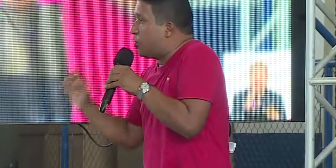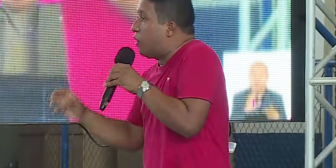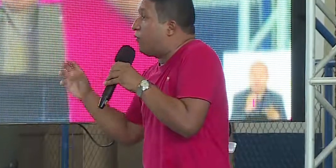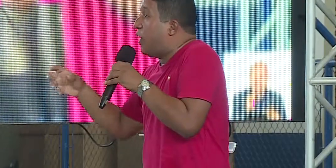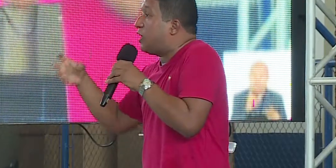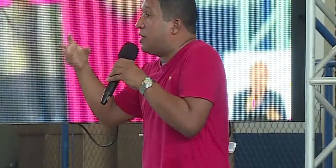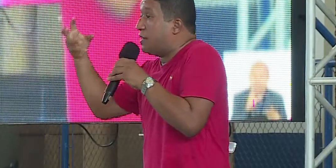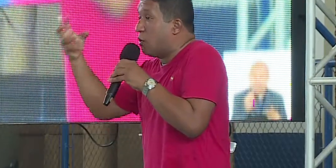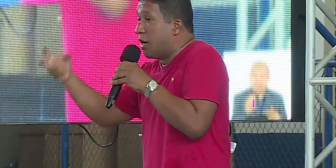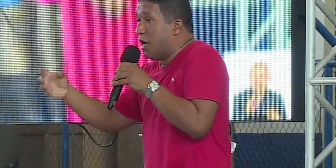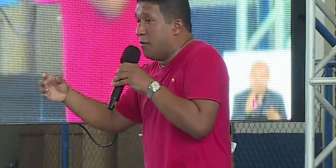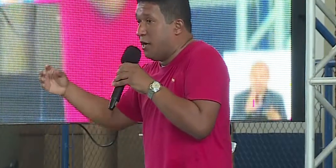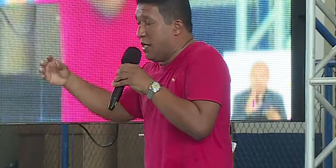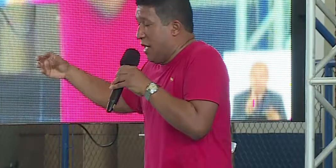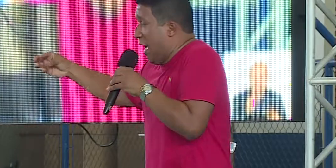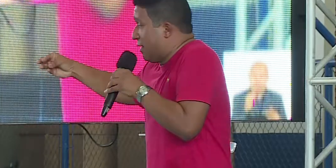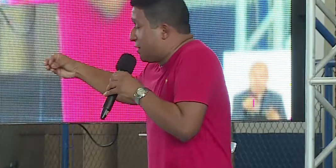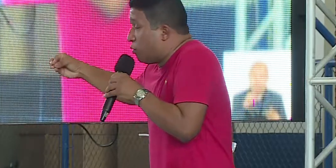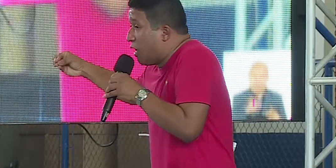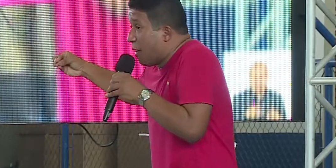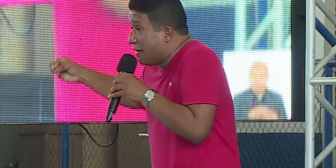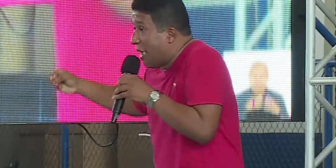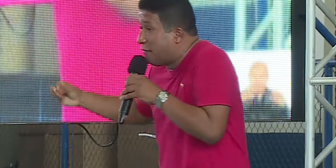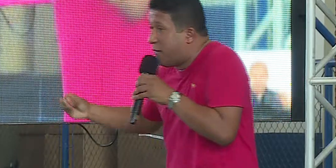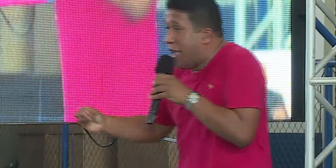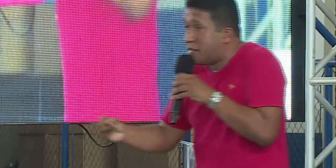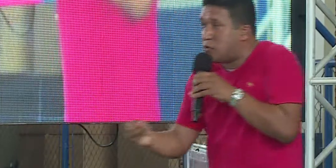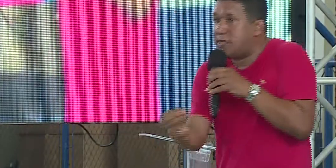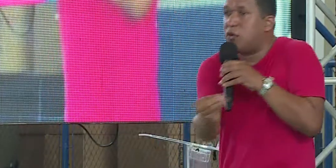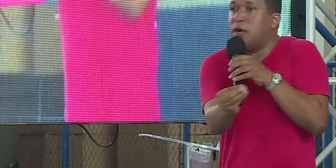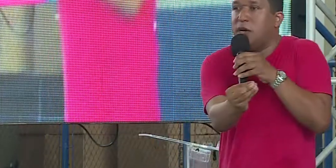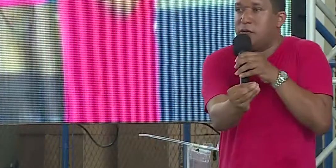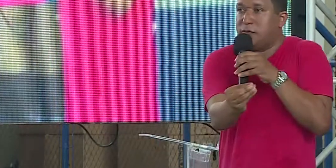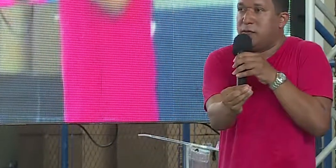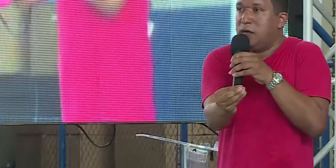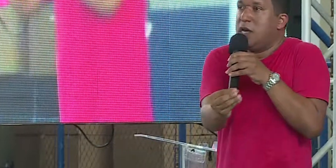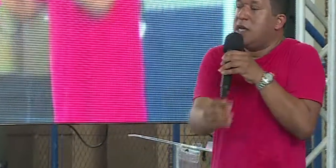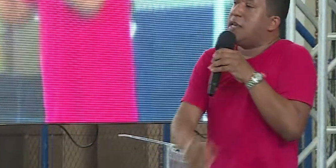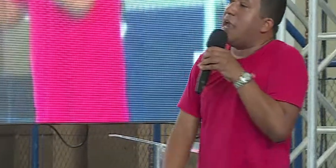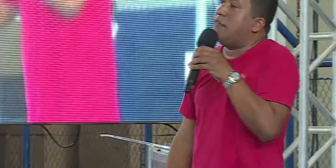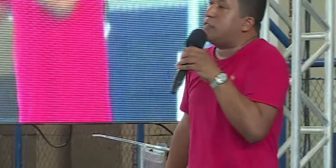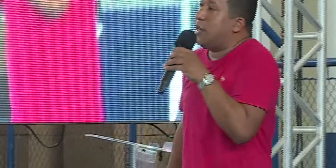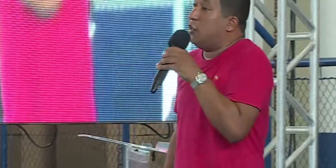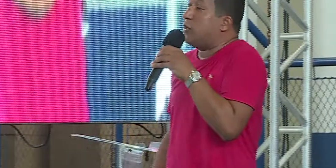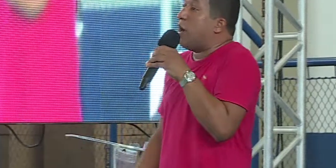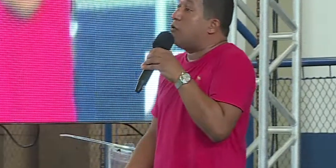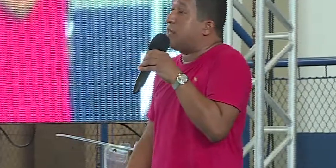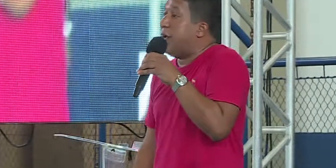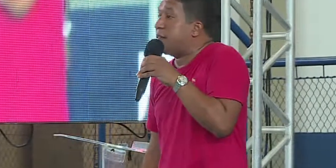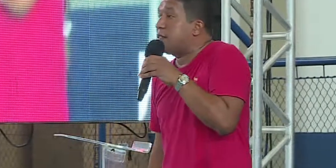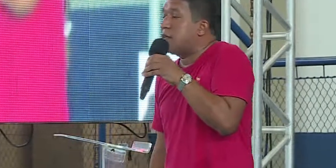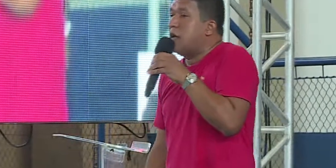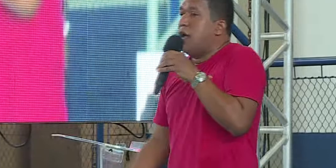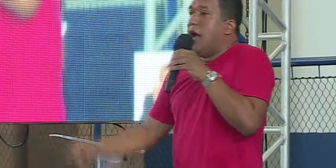é submetido a um feixe de radiação gama, a radiação gama atravessa o ser humano. E aí, Vicente, o que